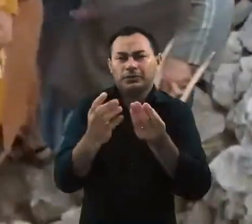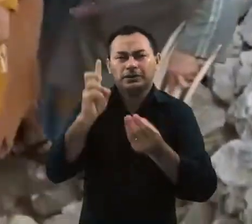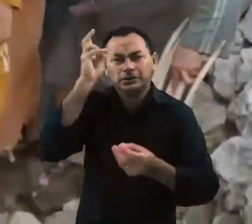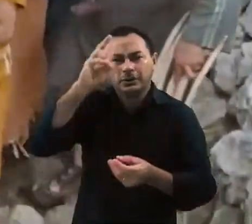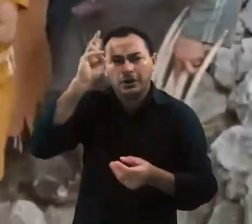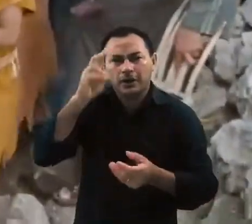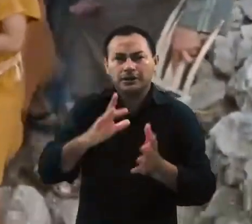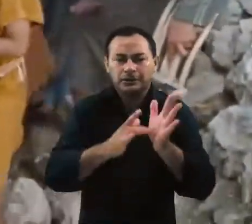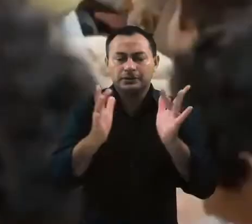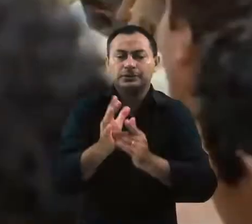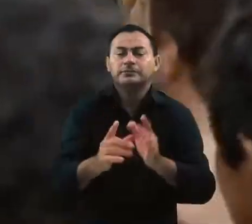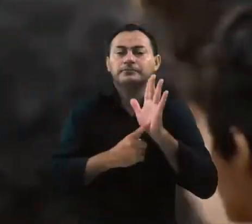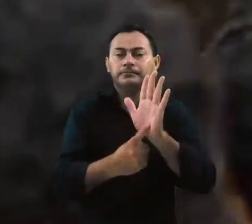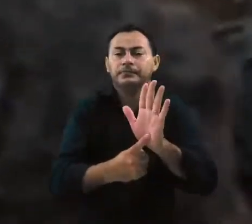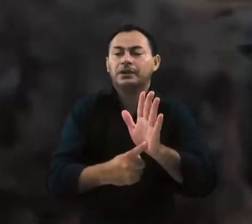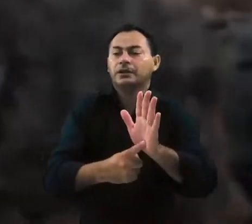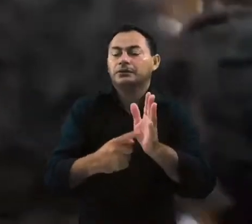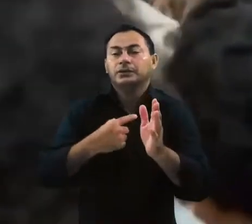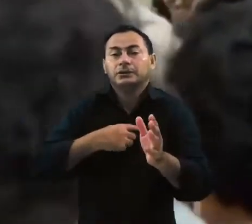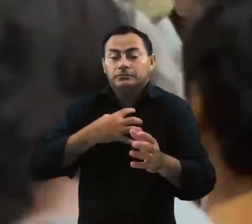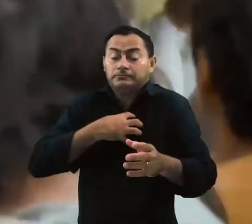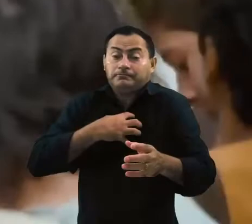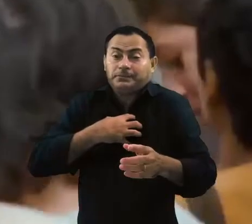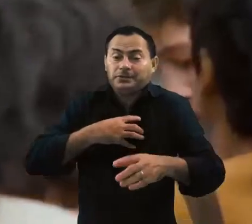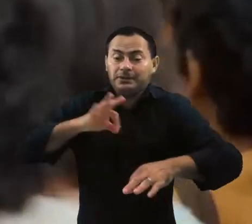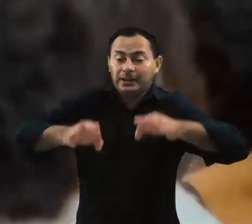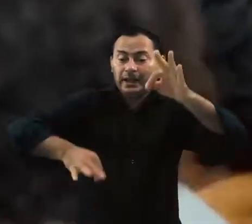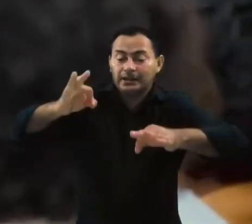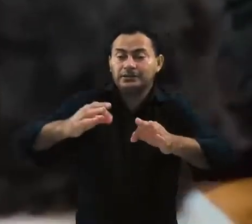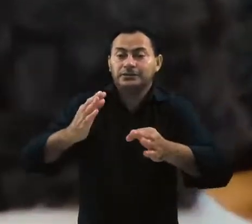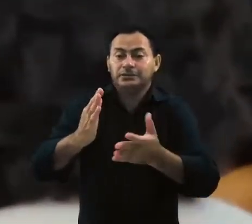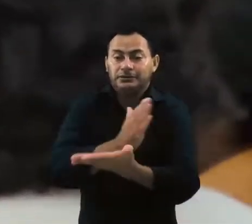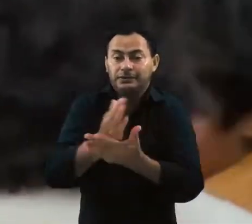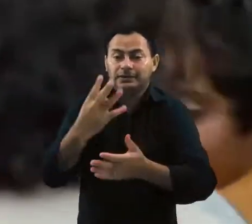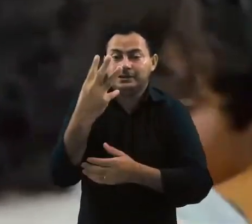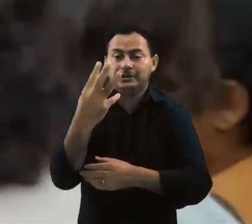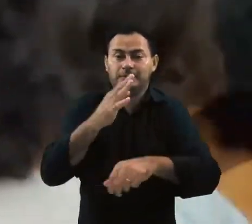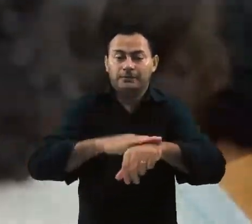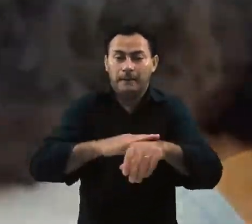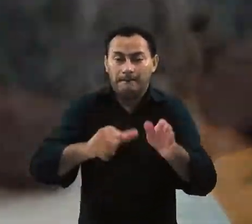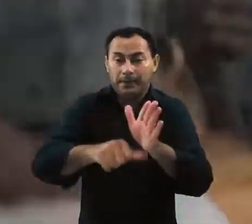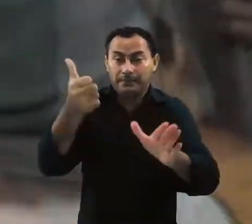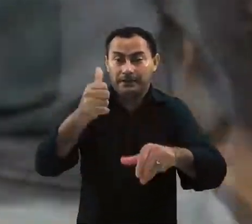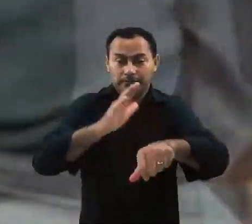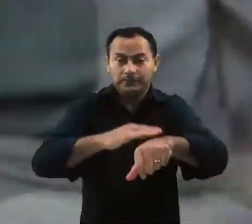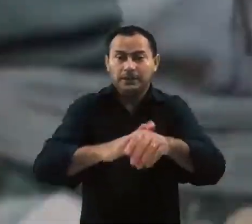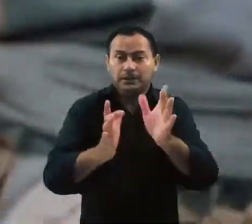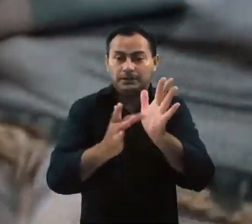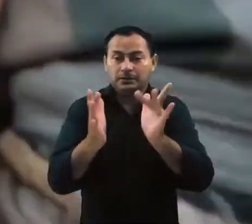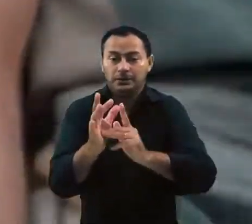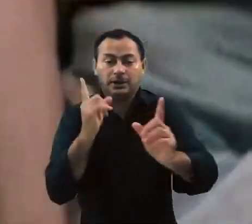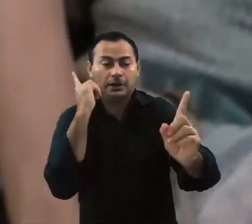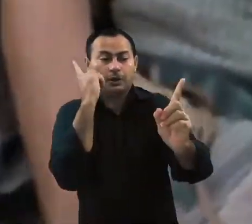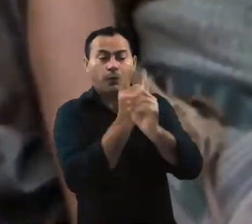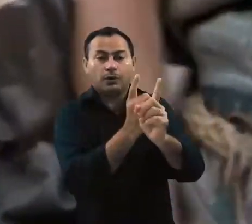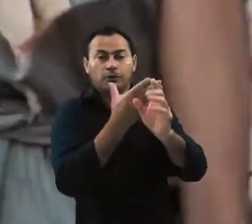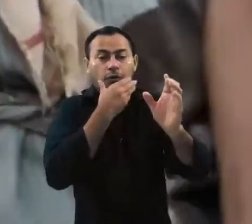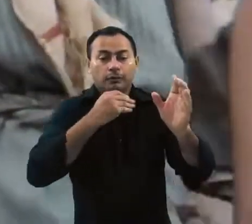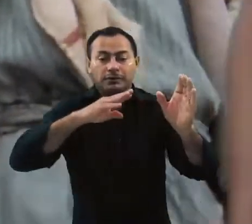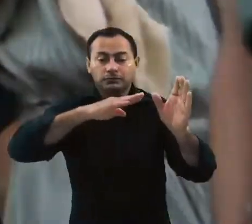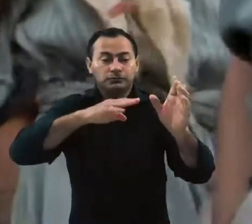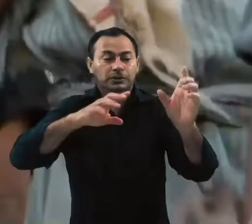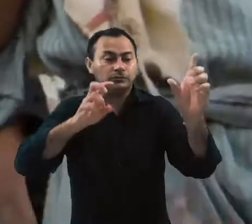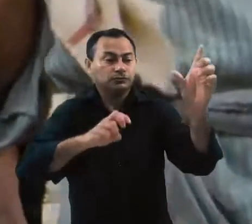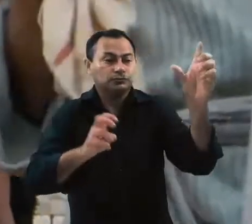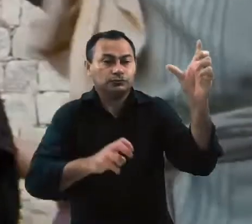também poderia ser apresentado no formato de um roteiro de peça de teatro dividir em três a o primeiro ato acontece quando Jesus